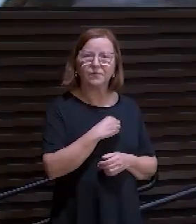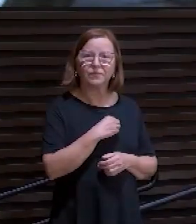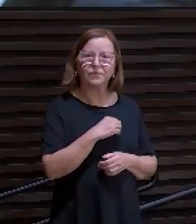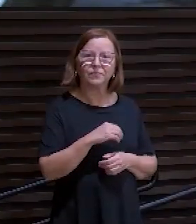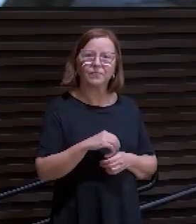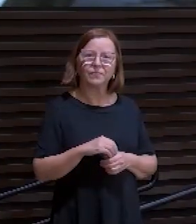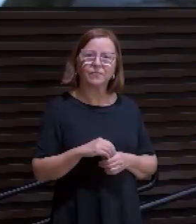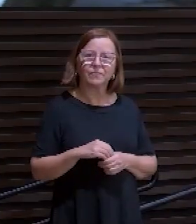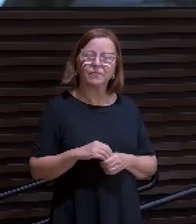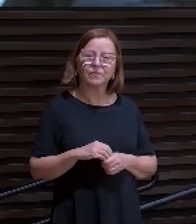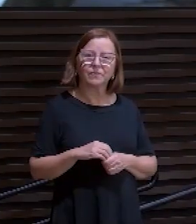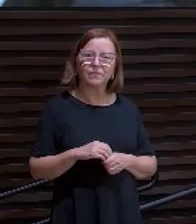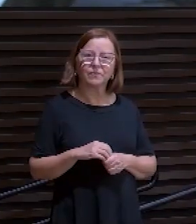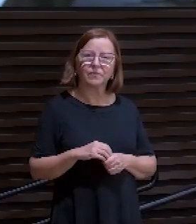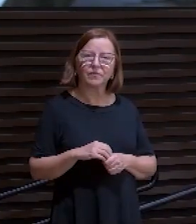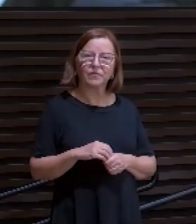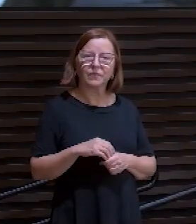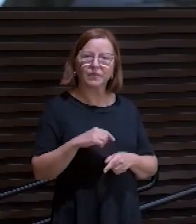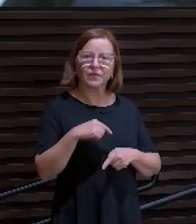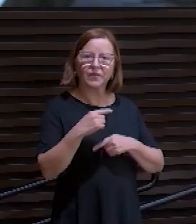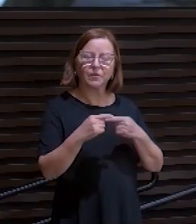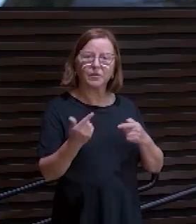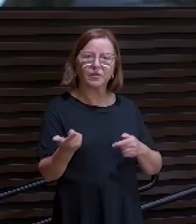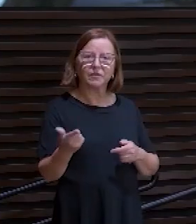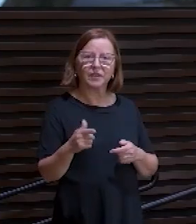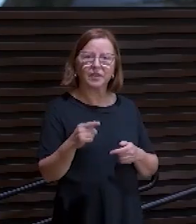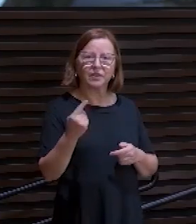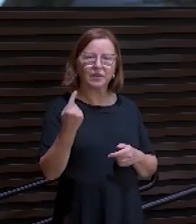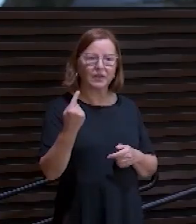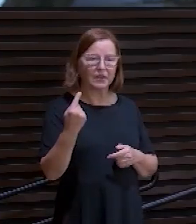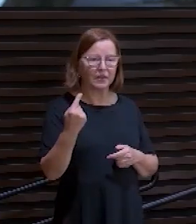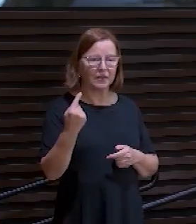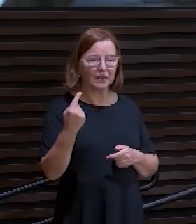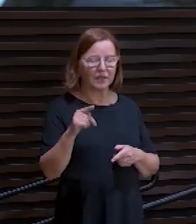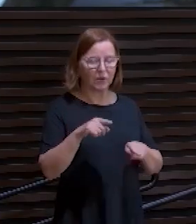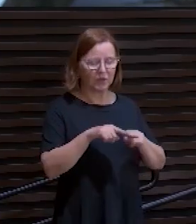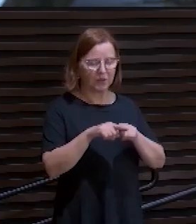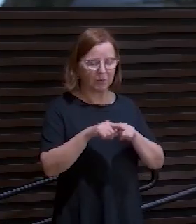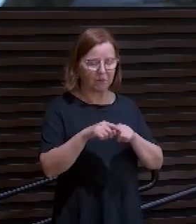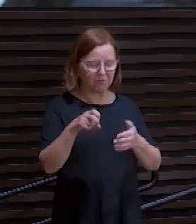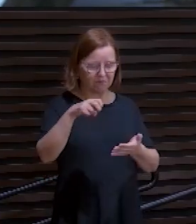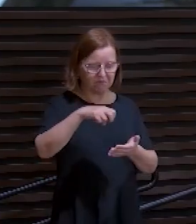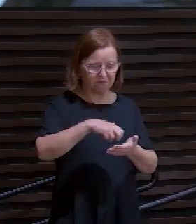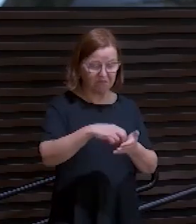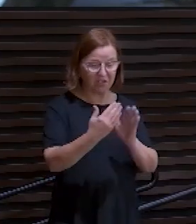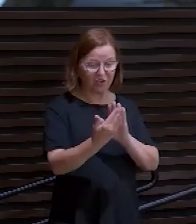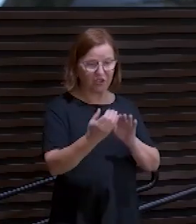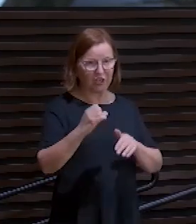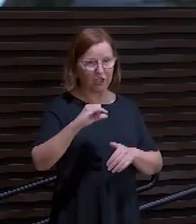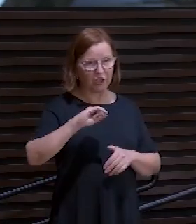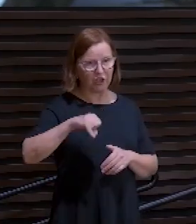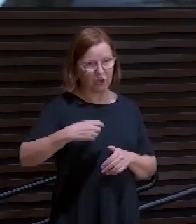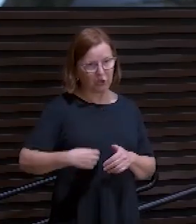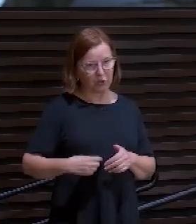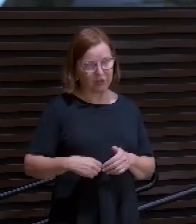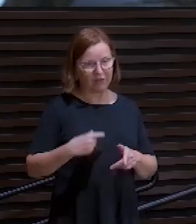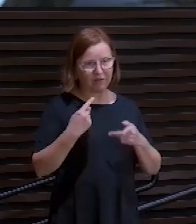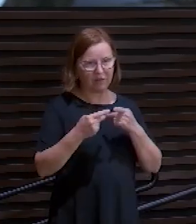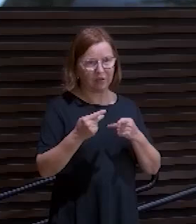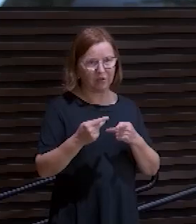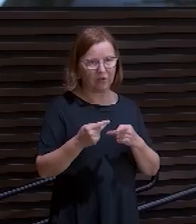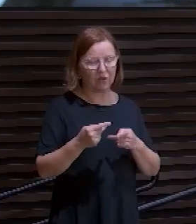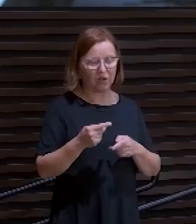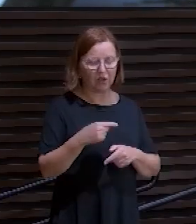enquanto lhe falavam. Depois vieram também seus irmãos, prostraram-se diante dele e disseram: eis-nos aqui por teus